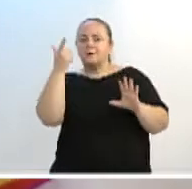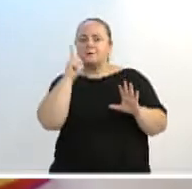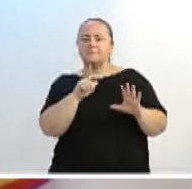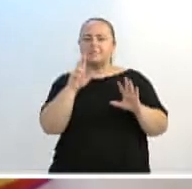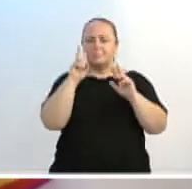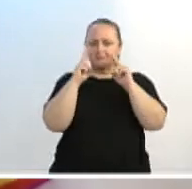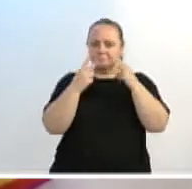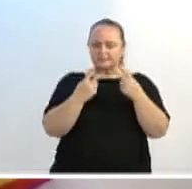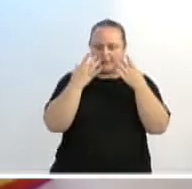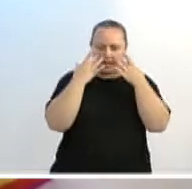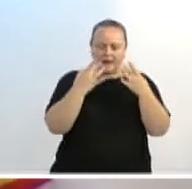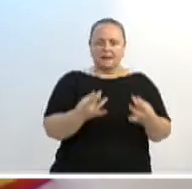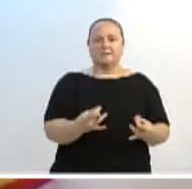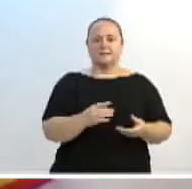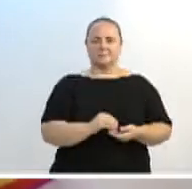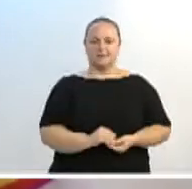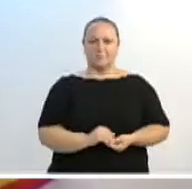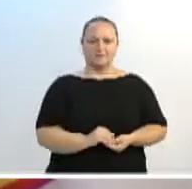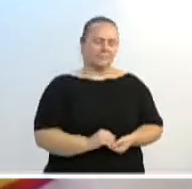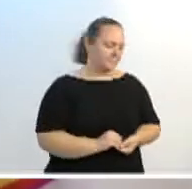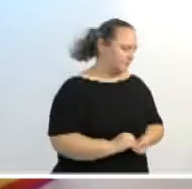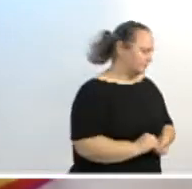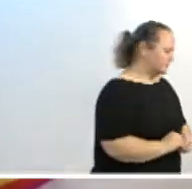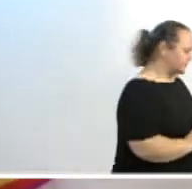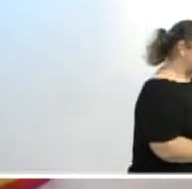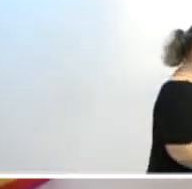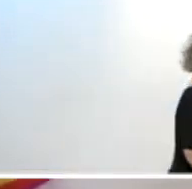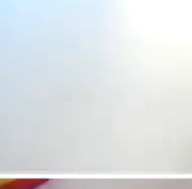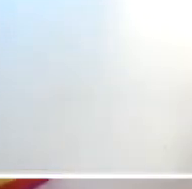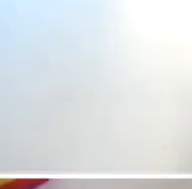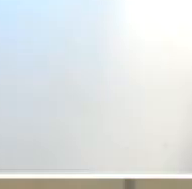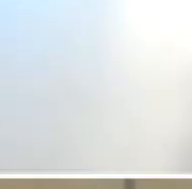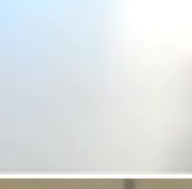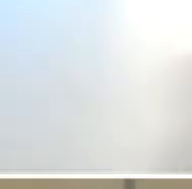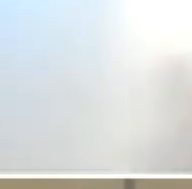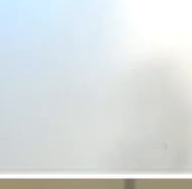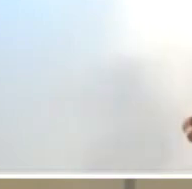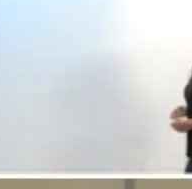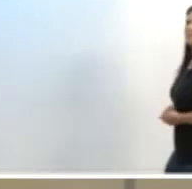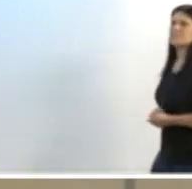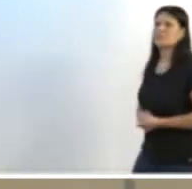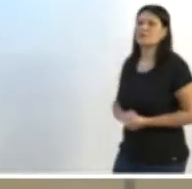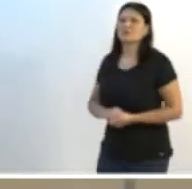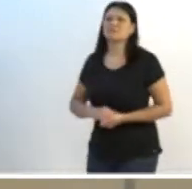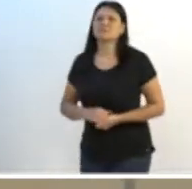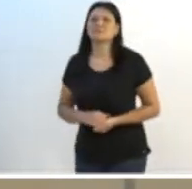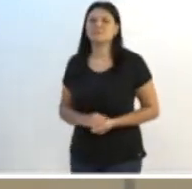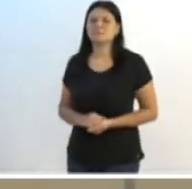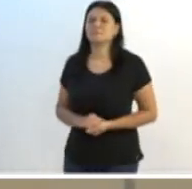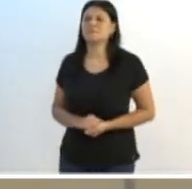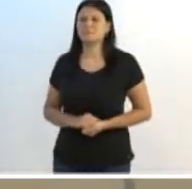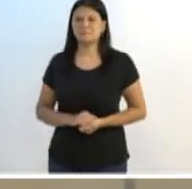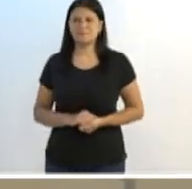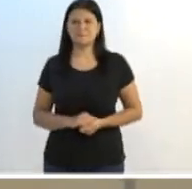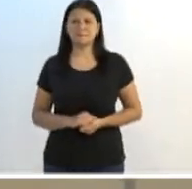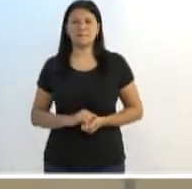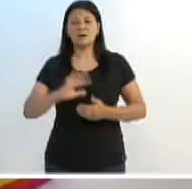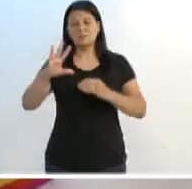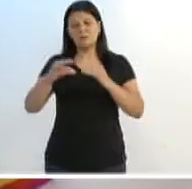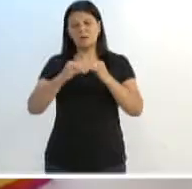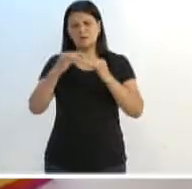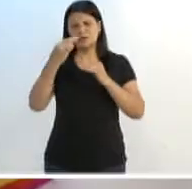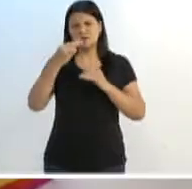falou... Conceda mais espaço, por gentileza. 2 minutos. Mais 2 minutos, a vossa